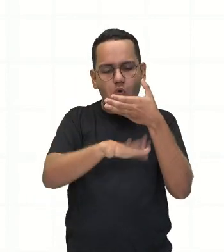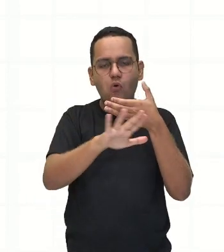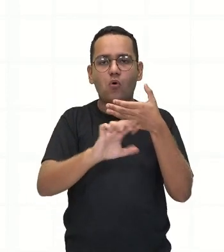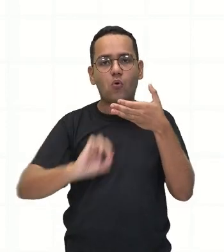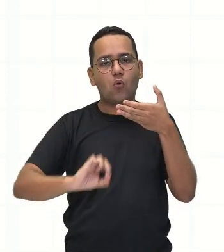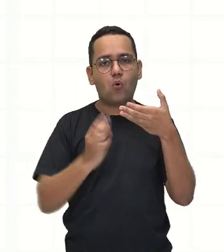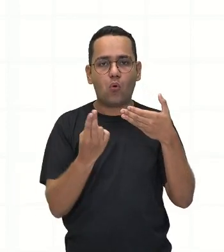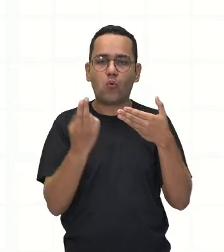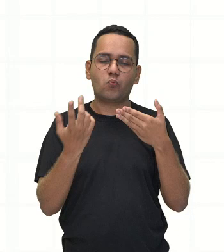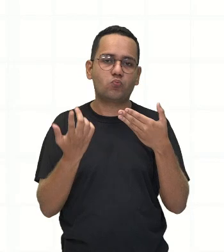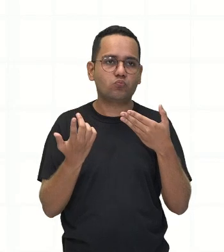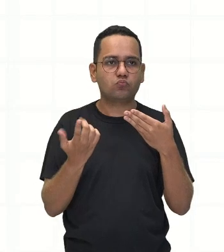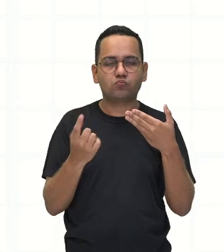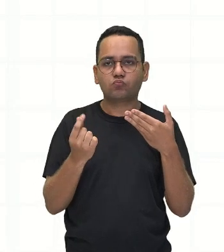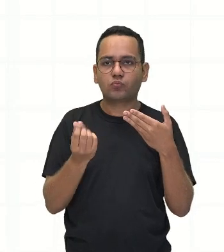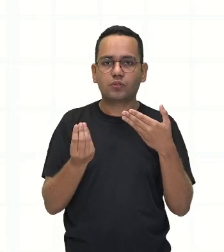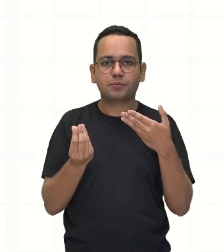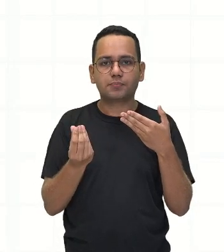Ou